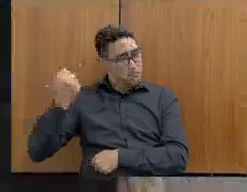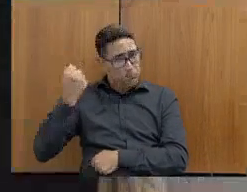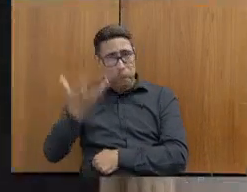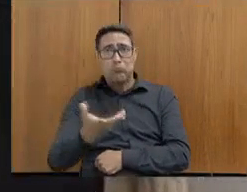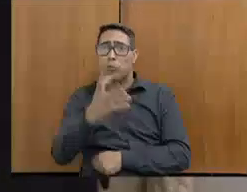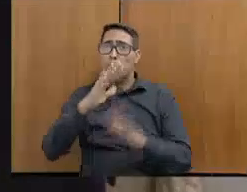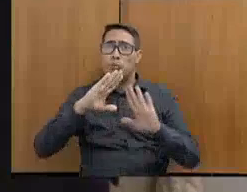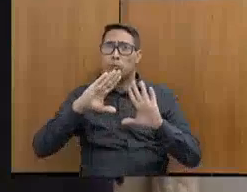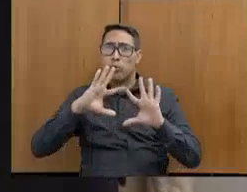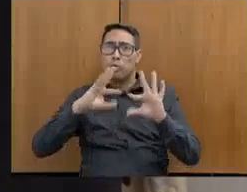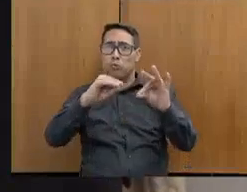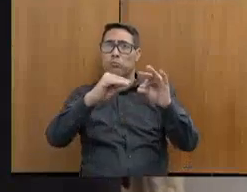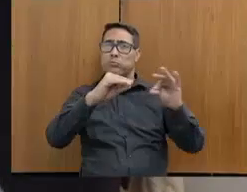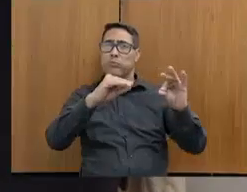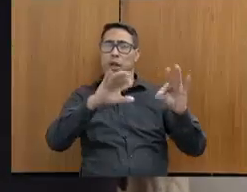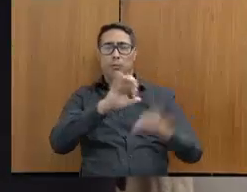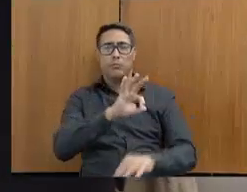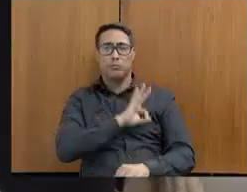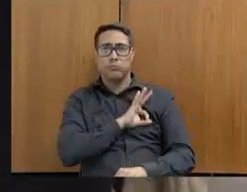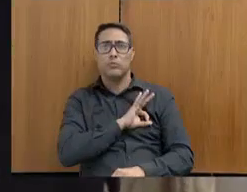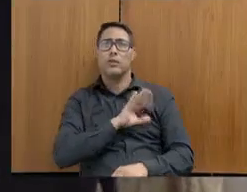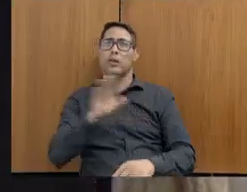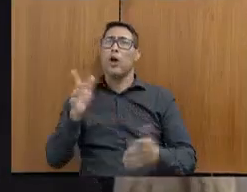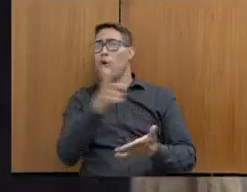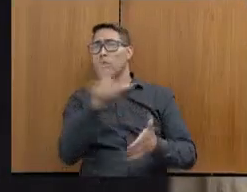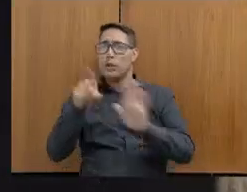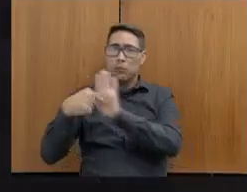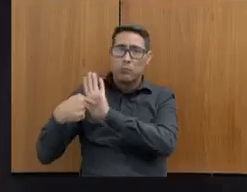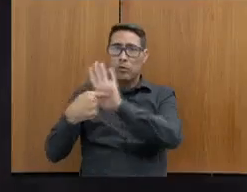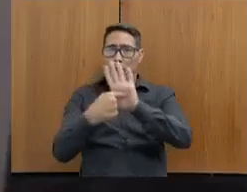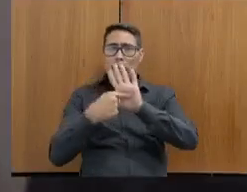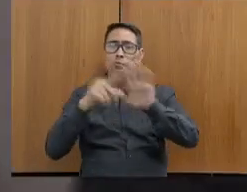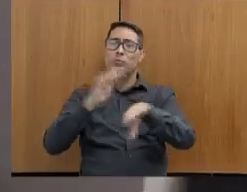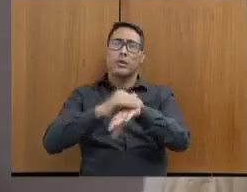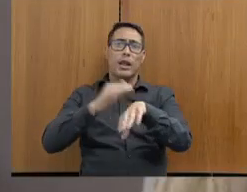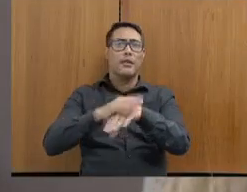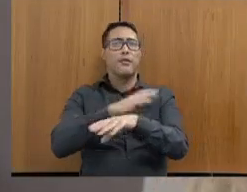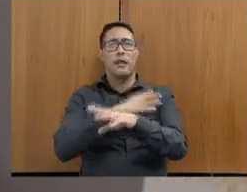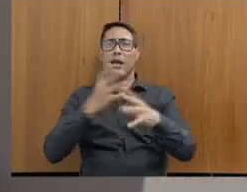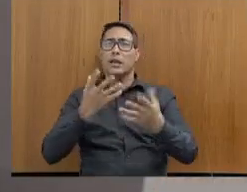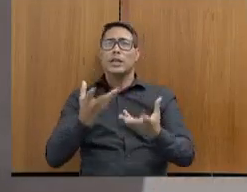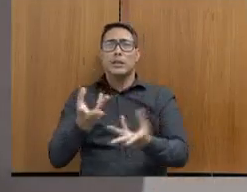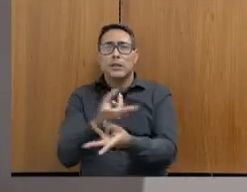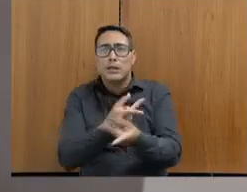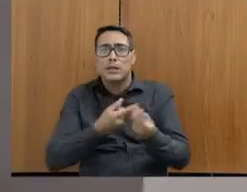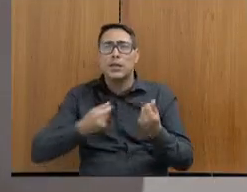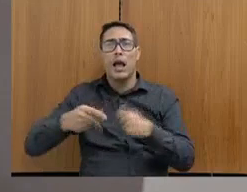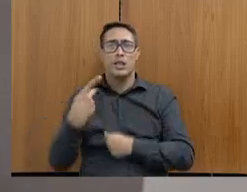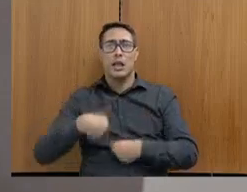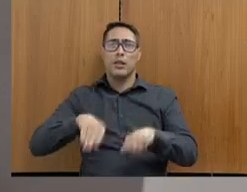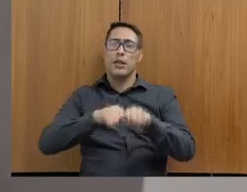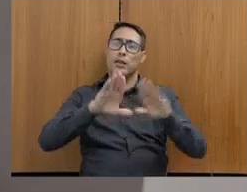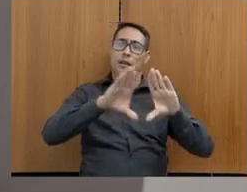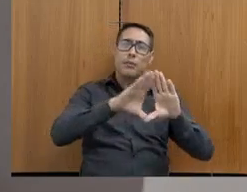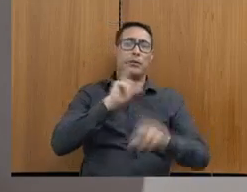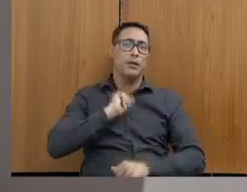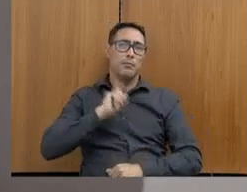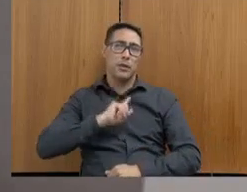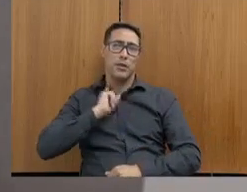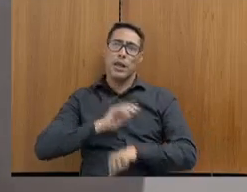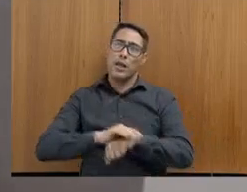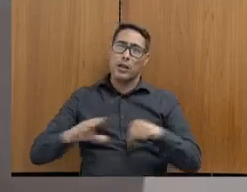policiais então mais uma demonstração dessa sensibilidade do Parlamento Mineiro em relação à segurança pública